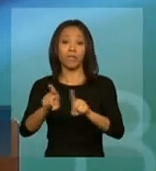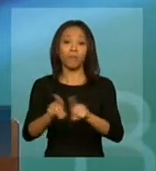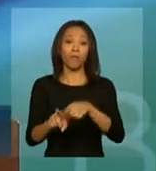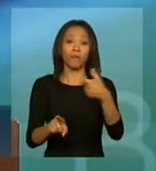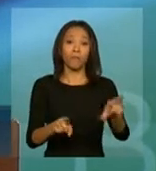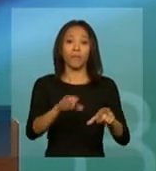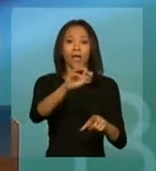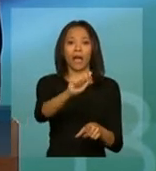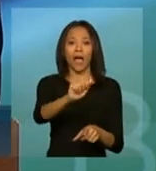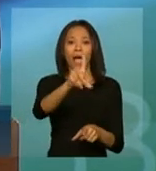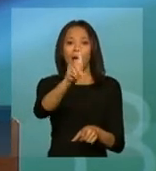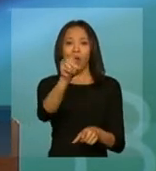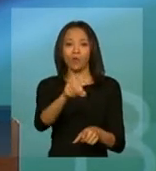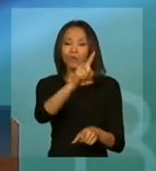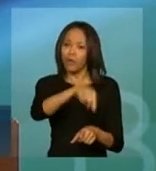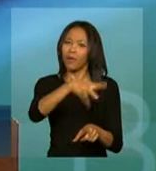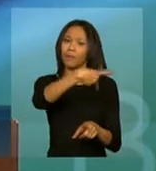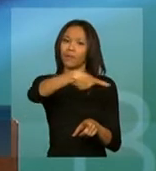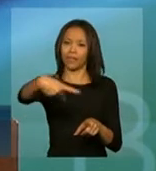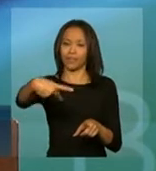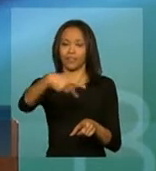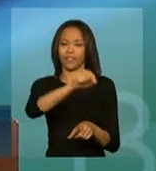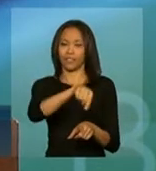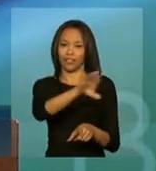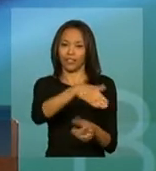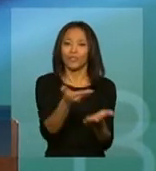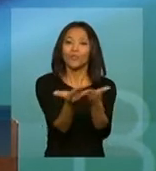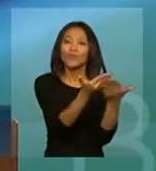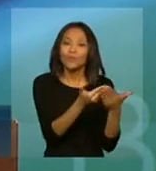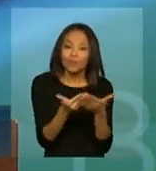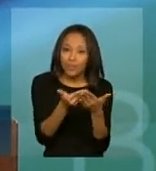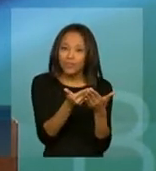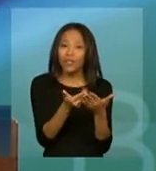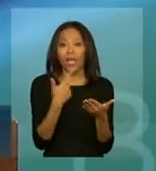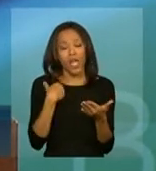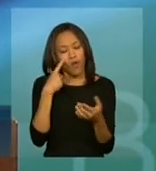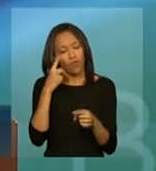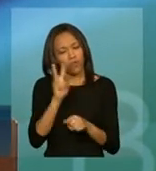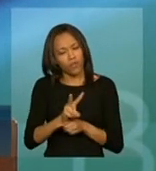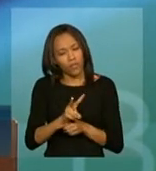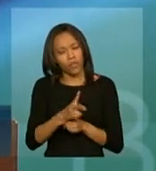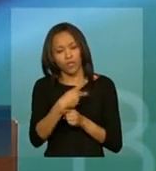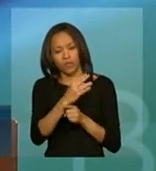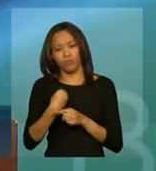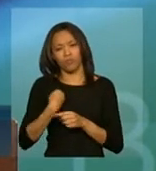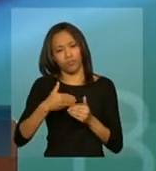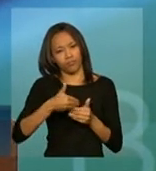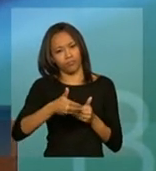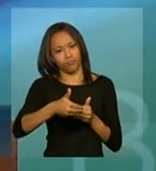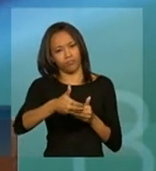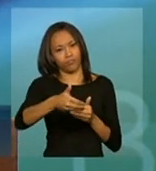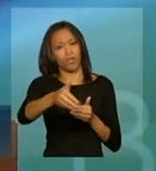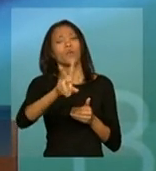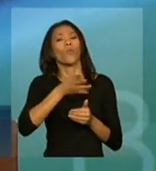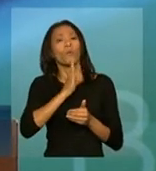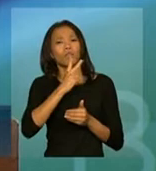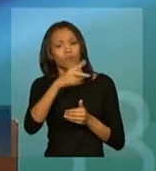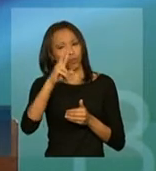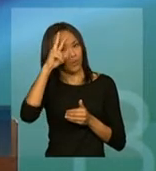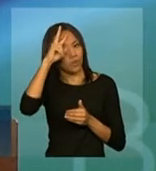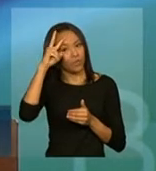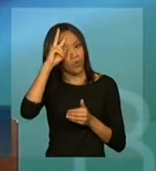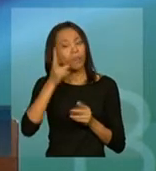era o presidente da União Nacional dos Estudantes naquela época. Acompanhei toda a sua trajetória pública e sei da sua competência para